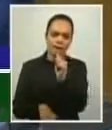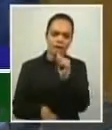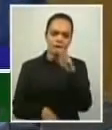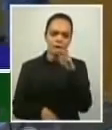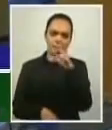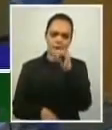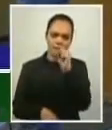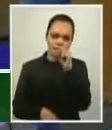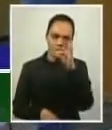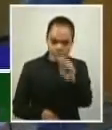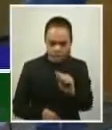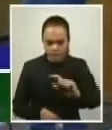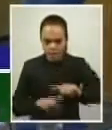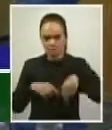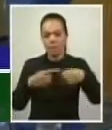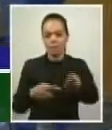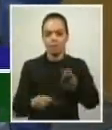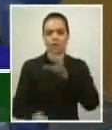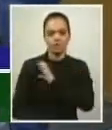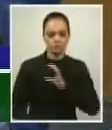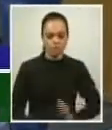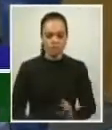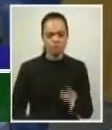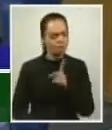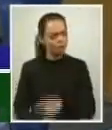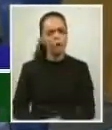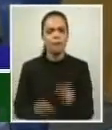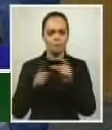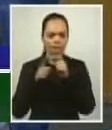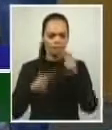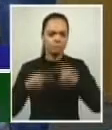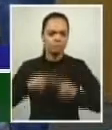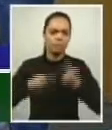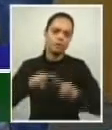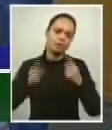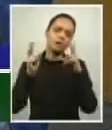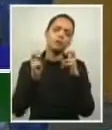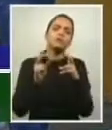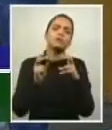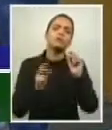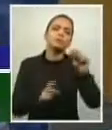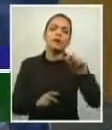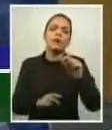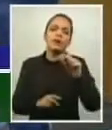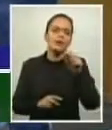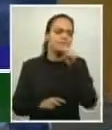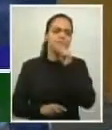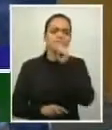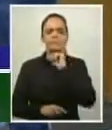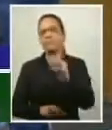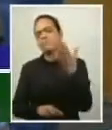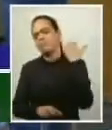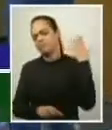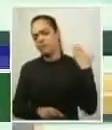não e a palavra política é uma ideia é um conceito antigo não